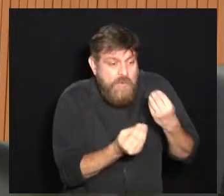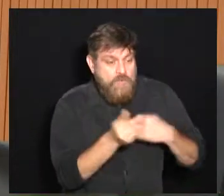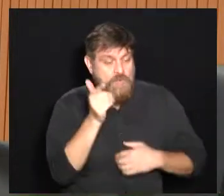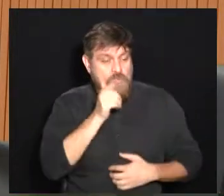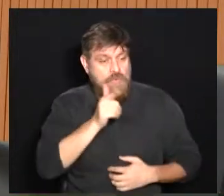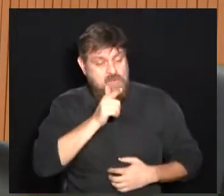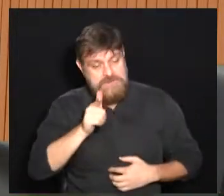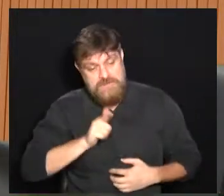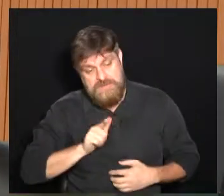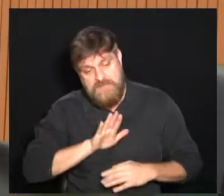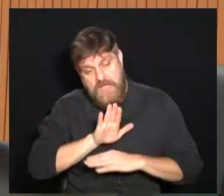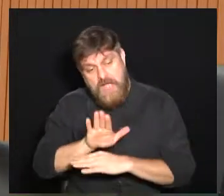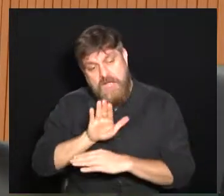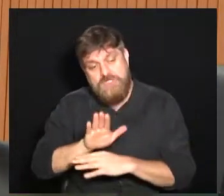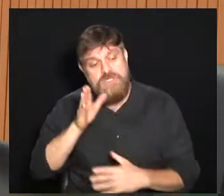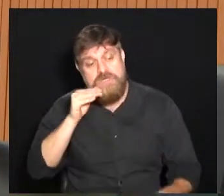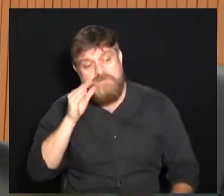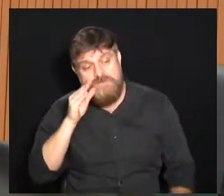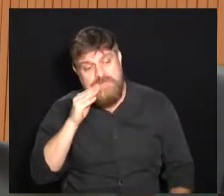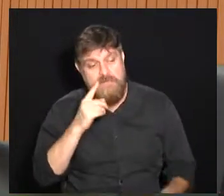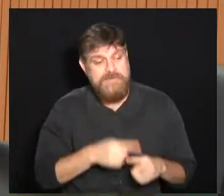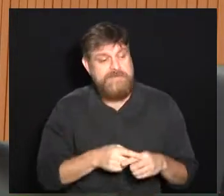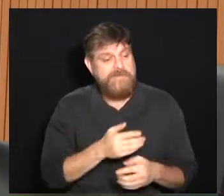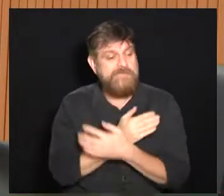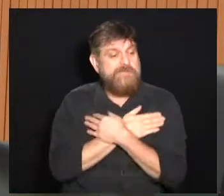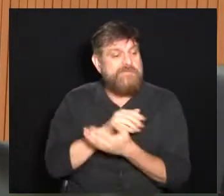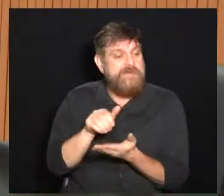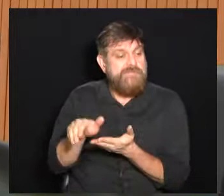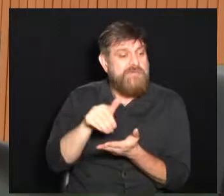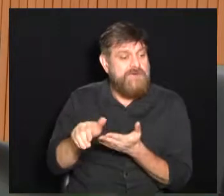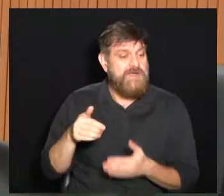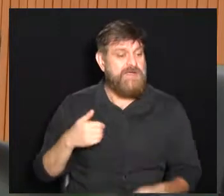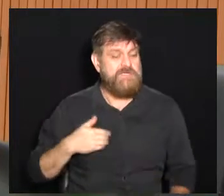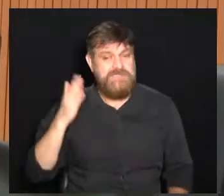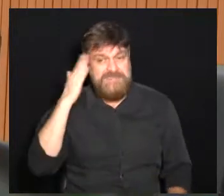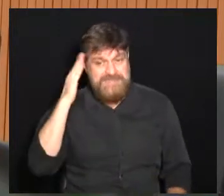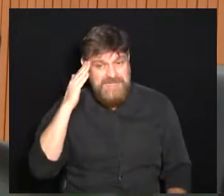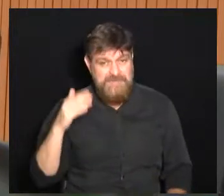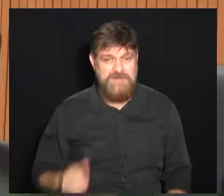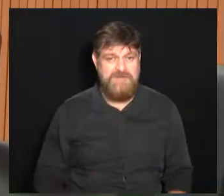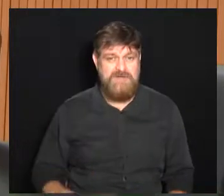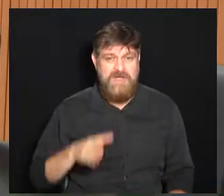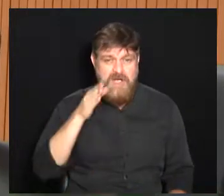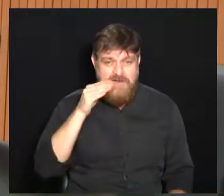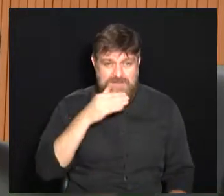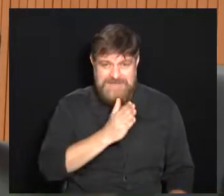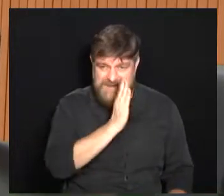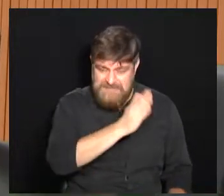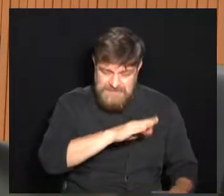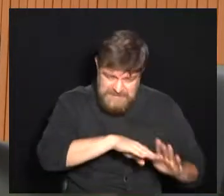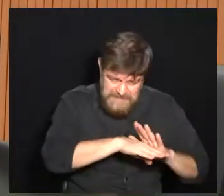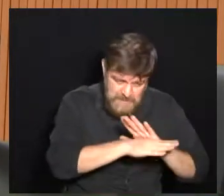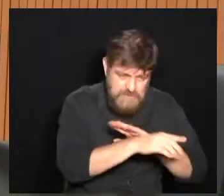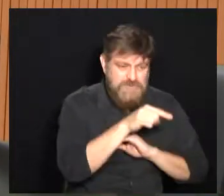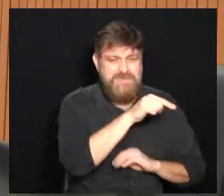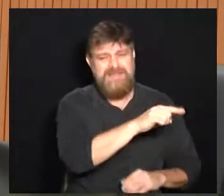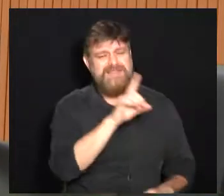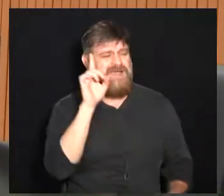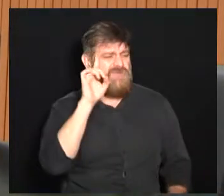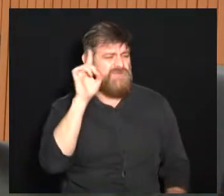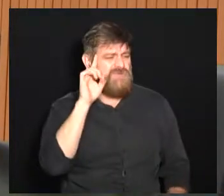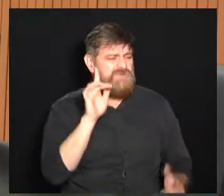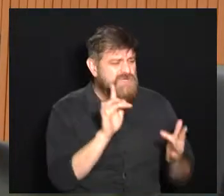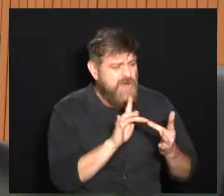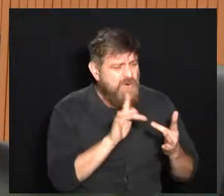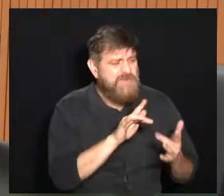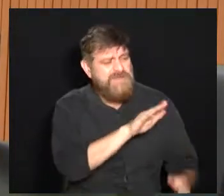pudesse ser dado para esses funcionários? Porque a gente sabe da importância dos antigos funcionários que Sim. estão ali no dia a dia